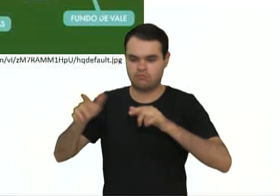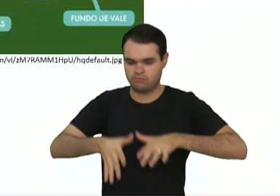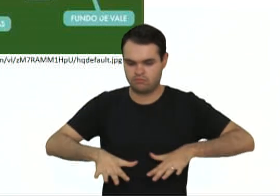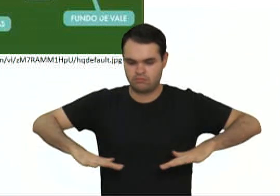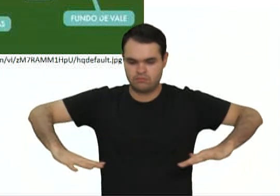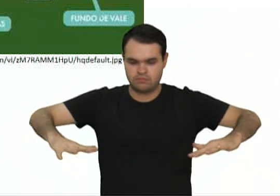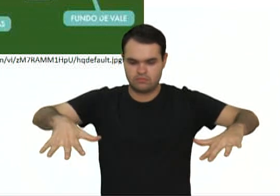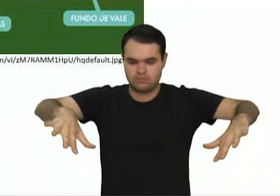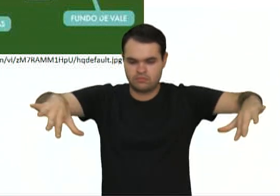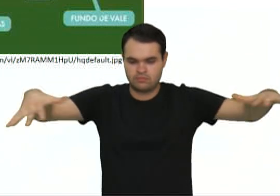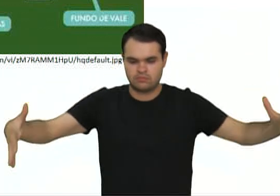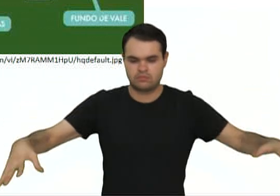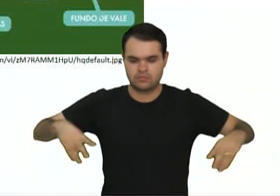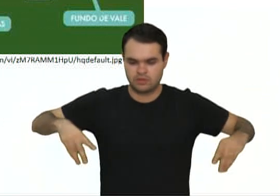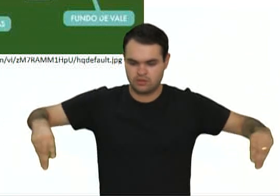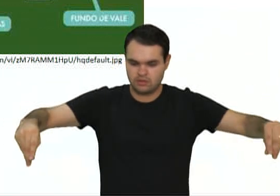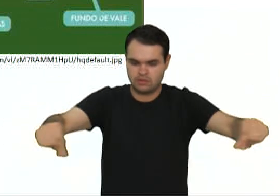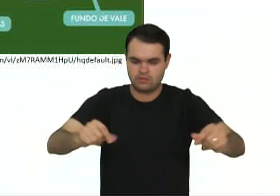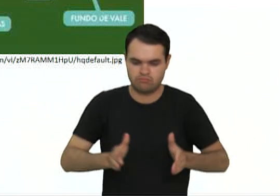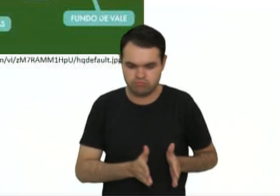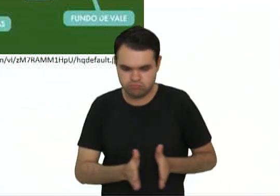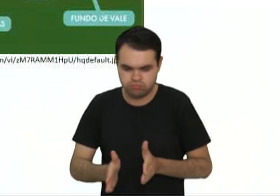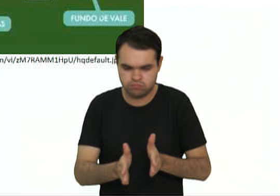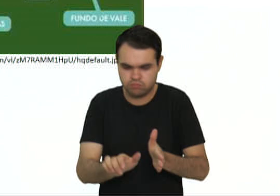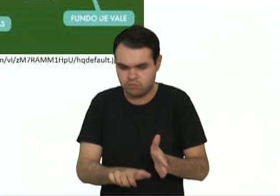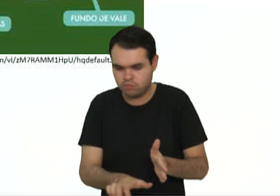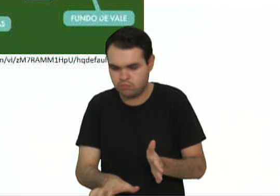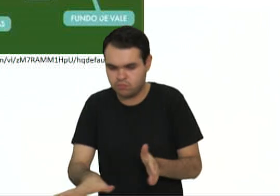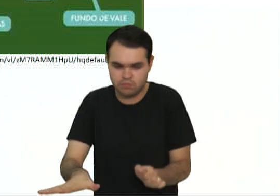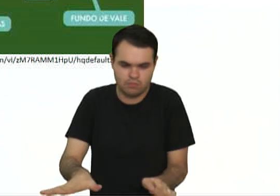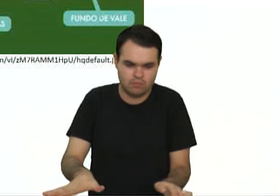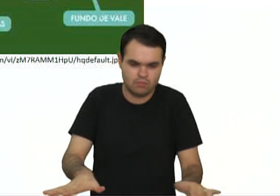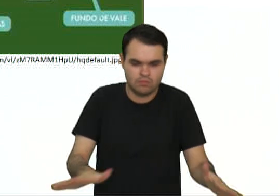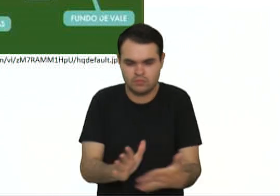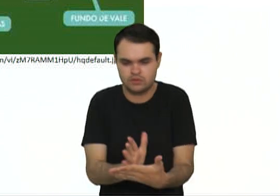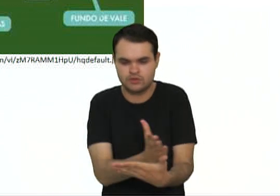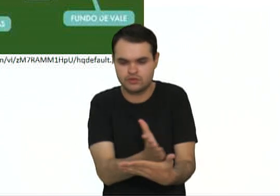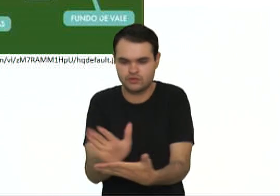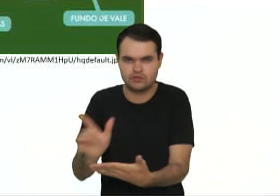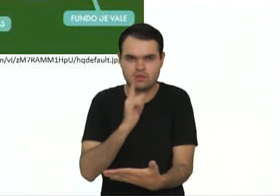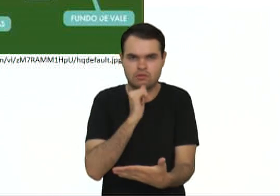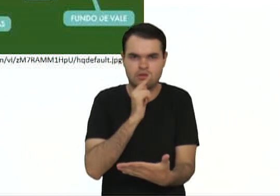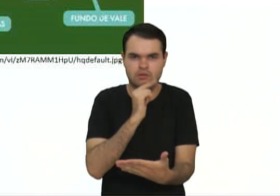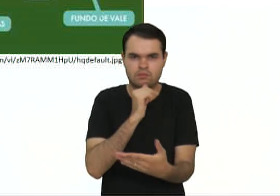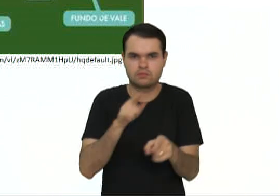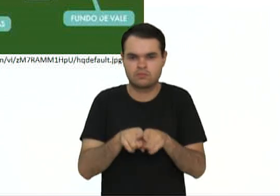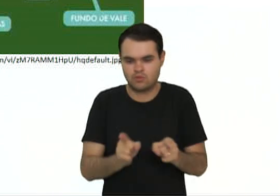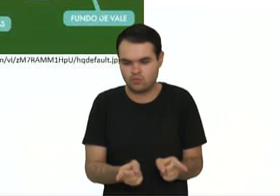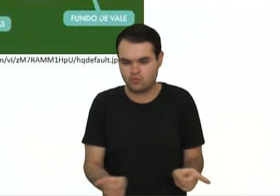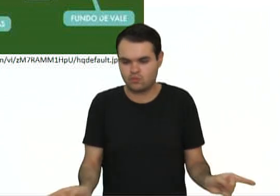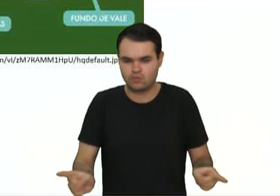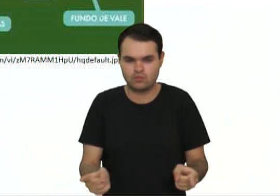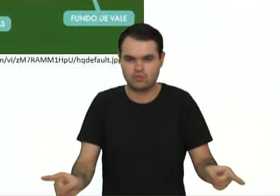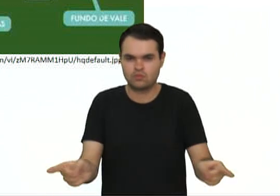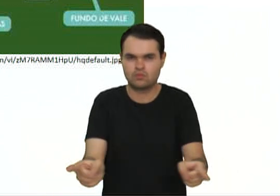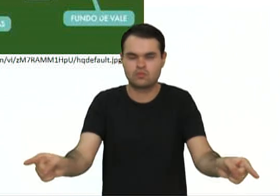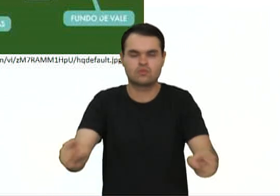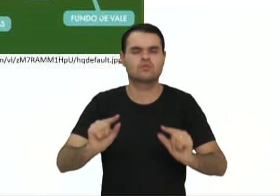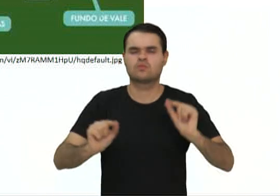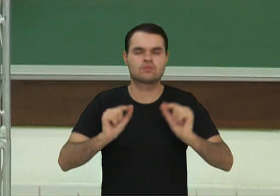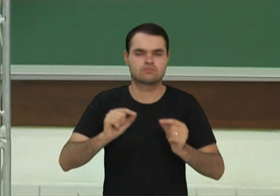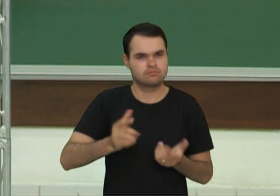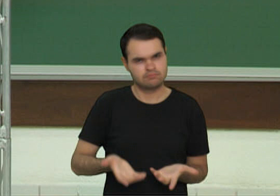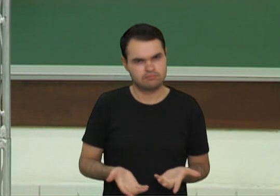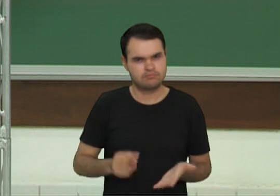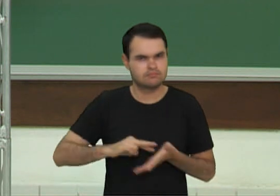rio principal, seus afluentes, incluindo nascentes, divisores de água ou interflúvios, entre outros. O que eu quero dizer com